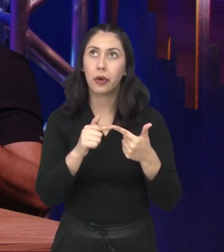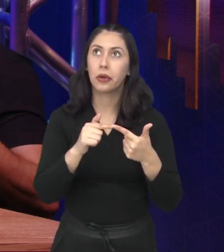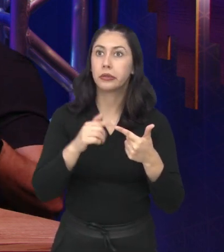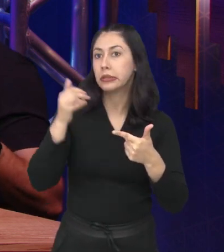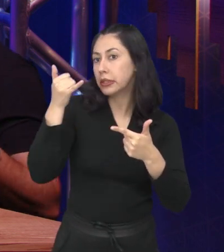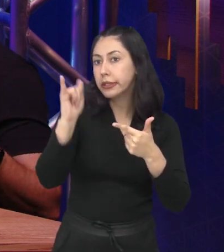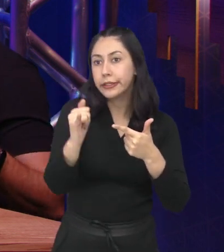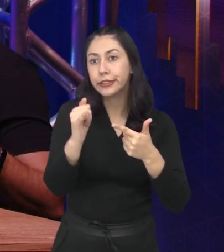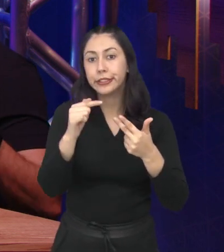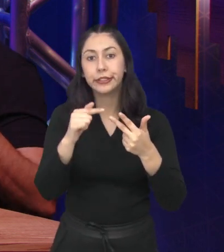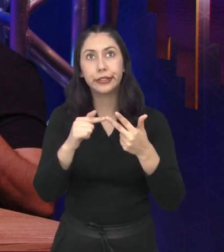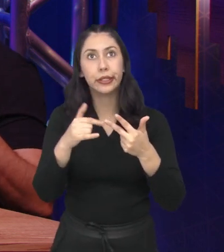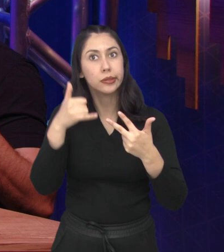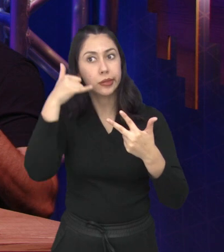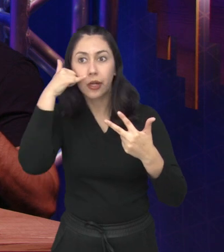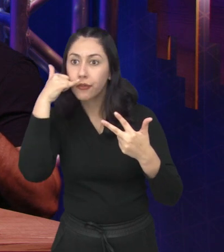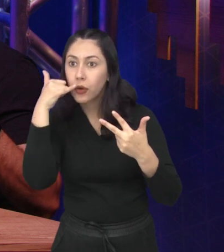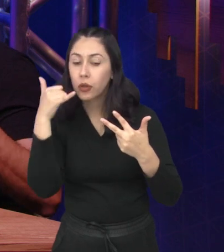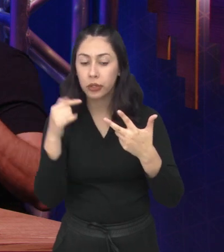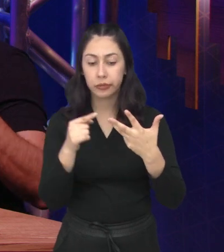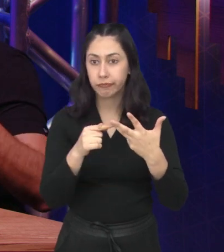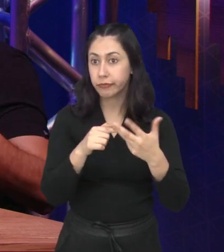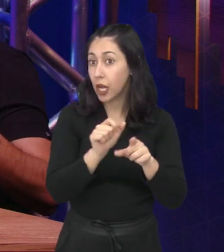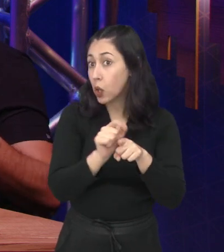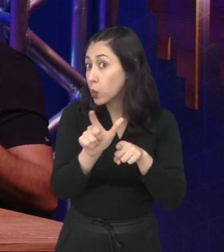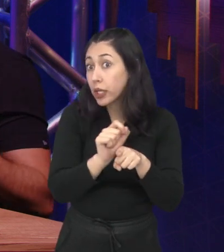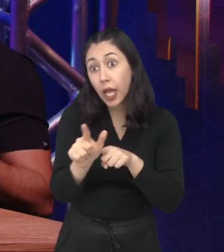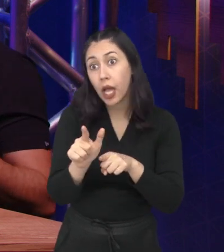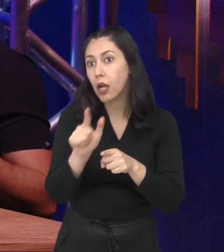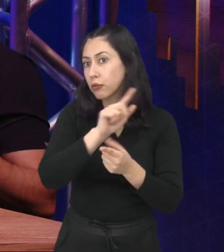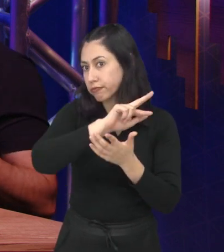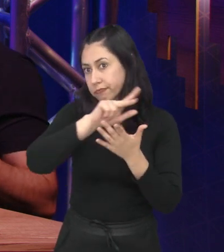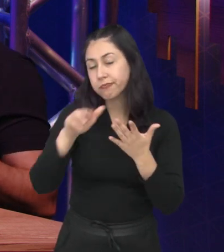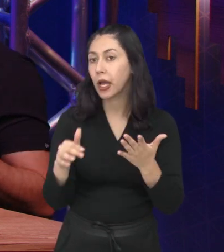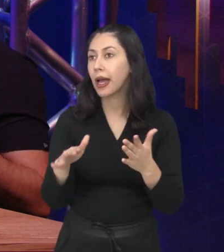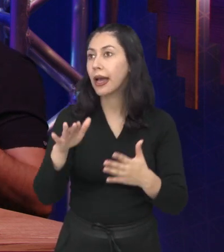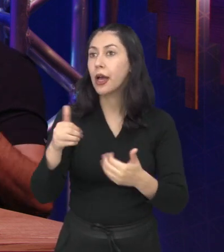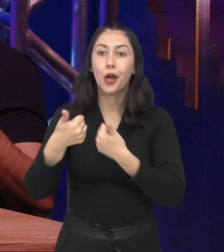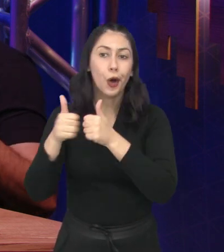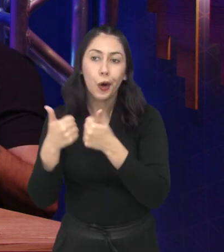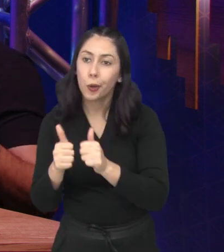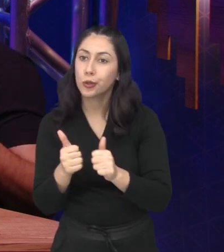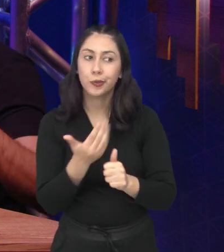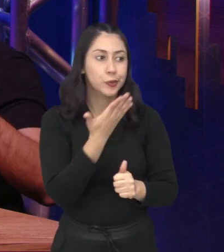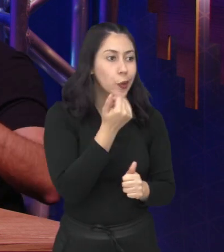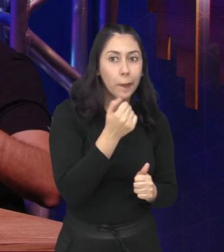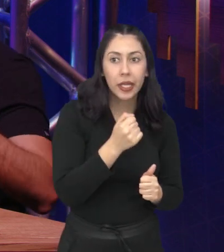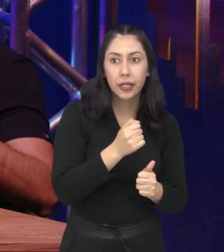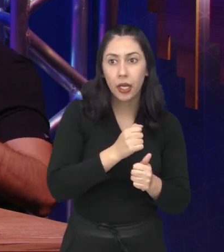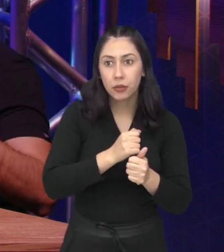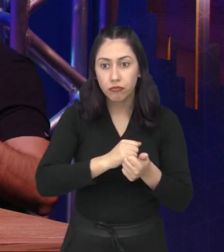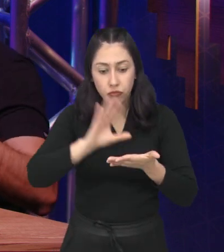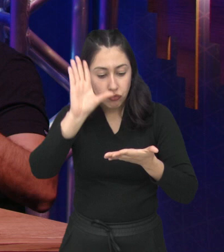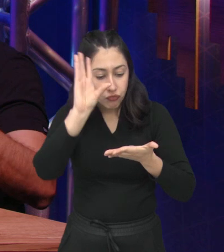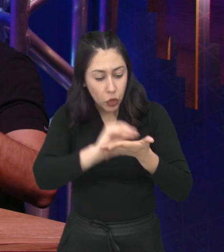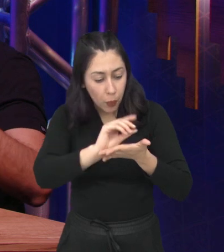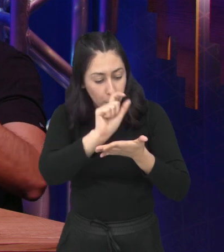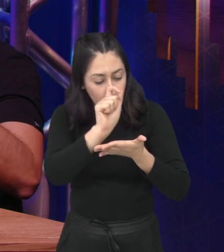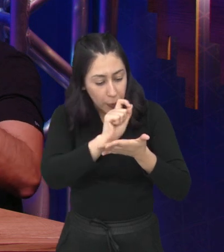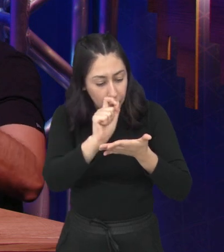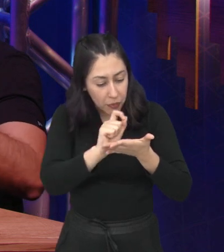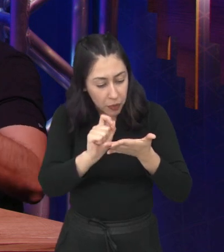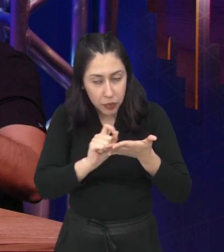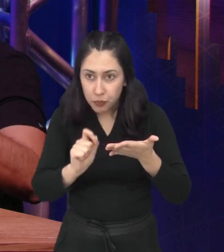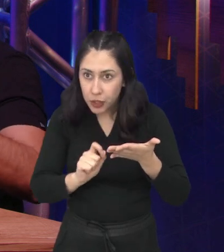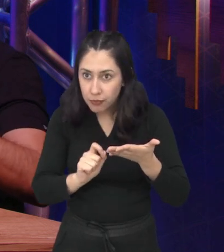telefone, celular, né? Aluguel, se você já mora sozinho, transporte, alimentação, anota ali certinho